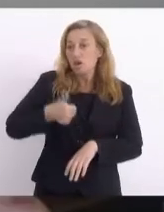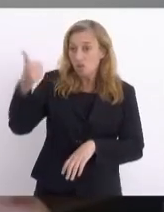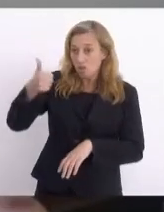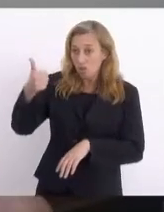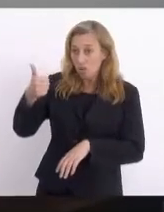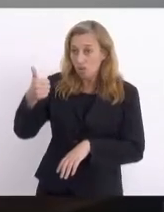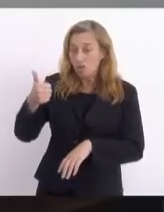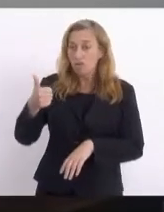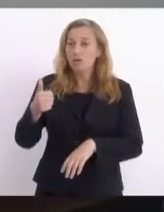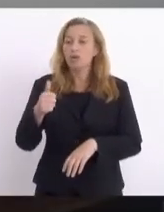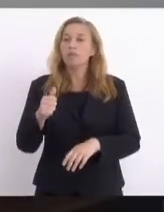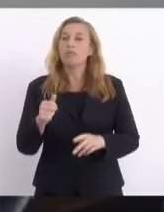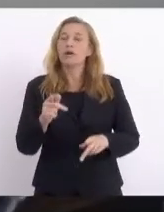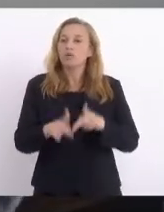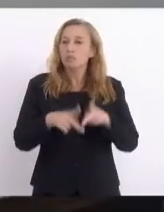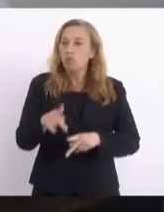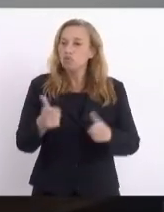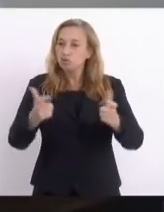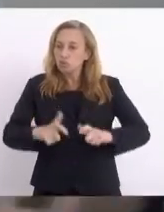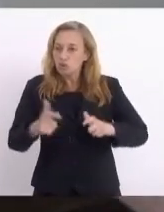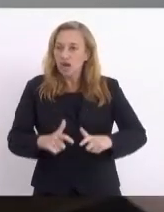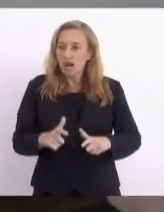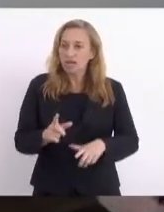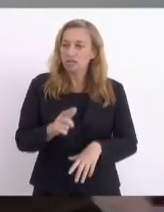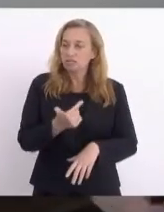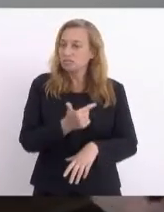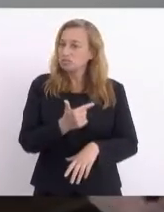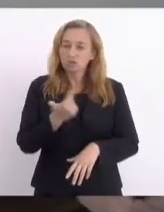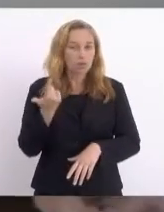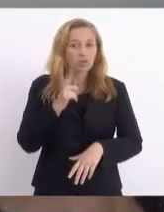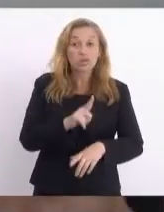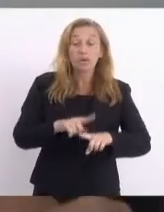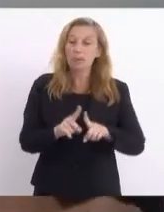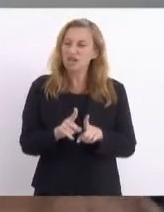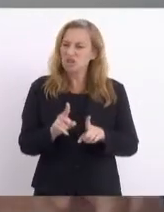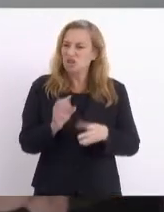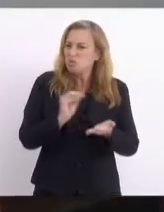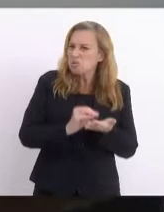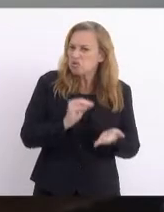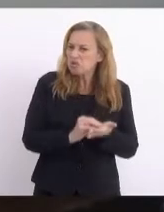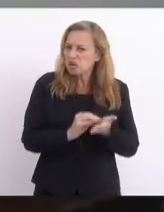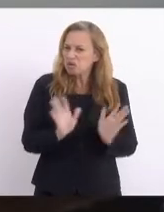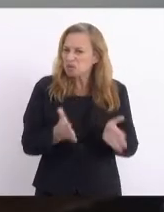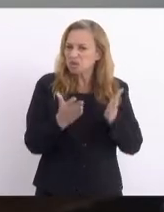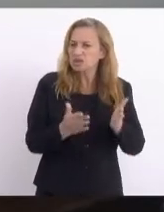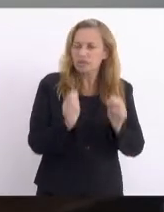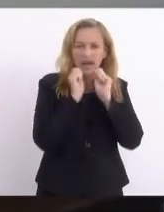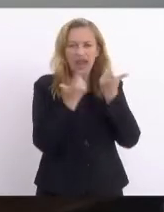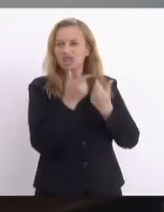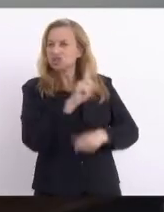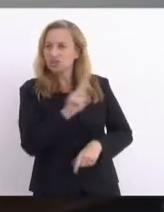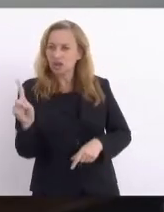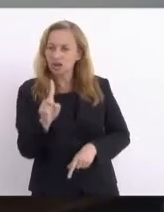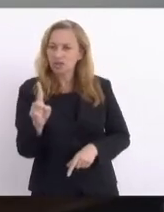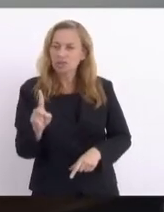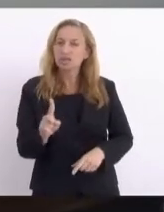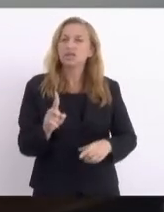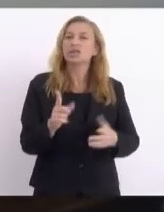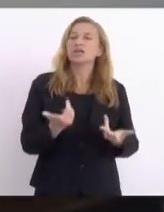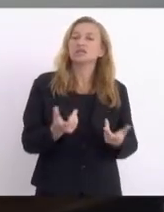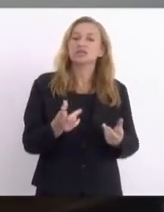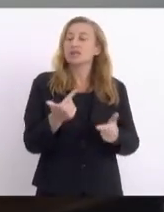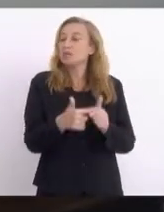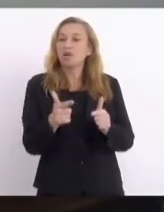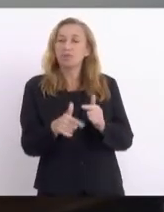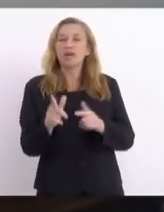ao povo de Paquetá. Infelizmente, isso não prosperou, mas não por falta de iniciativa e de decisão da Alerj. Então, esse não será um tema, certamente, Tia Ju, e